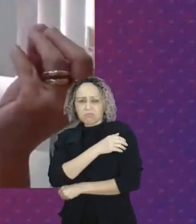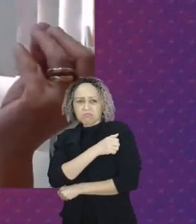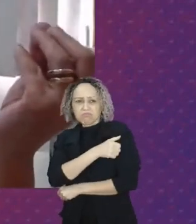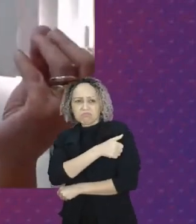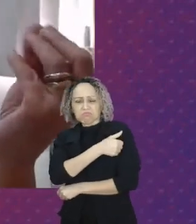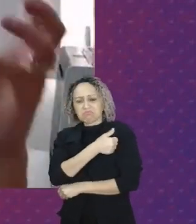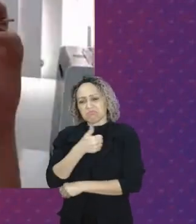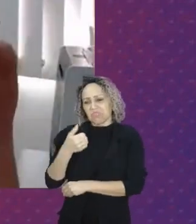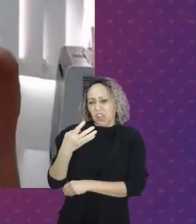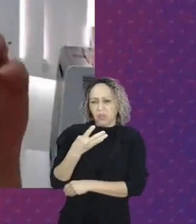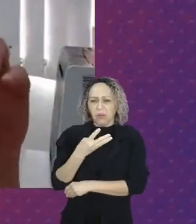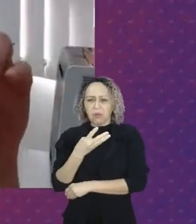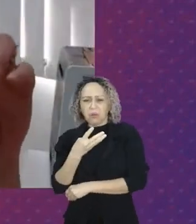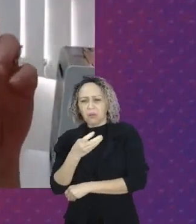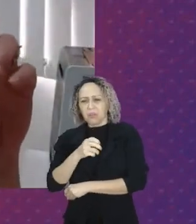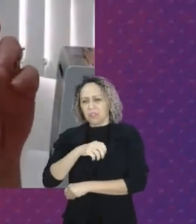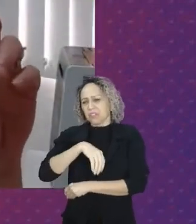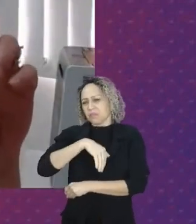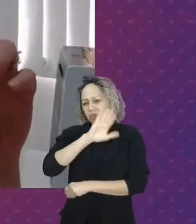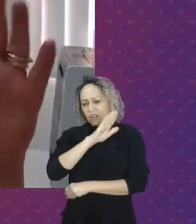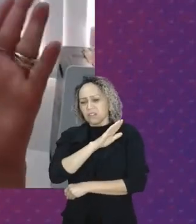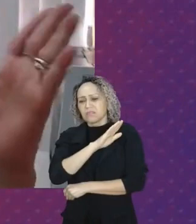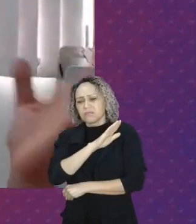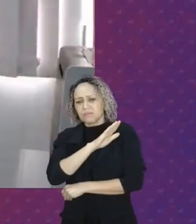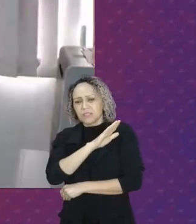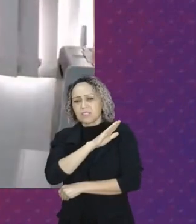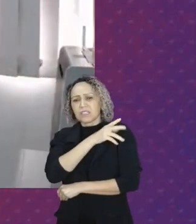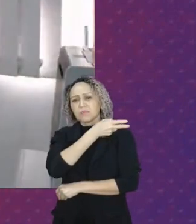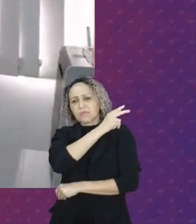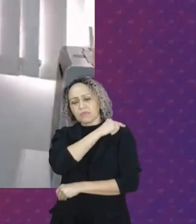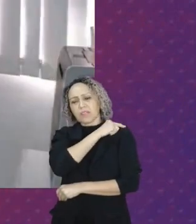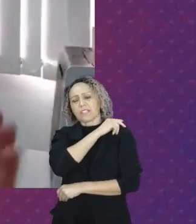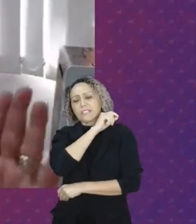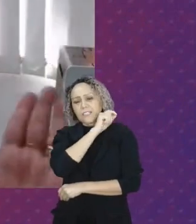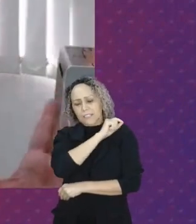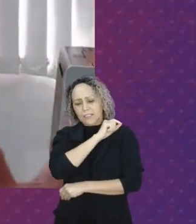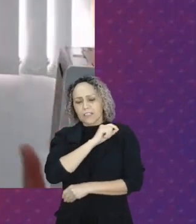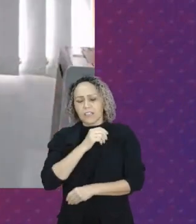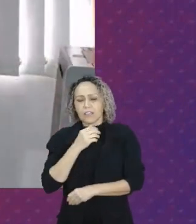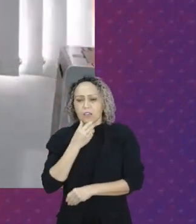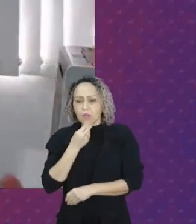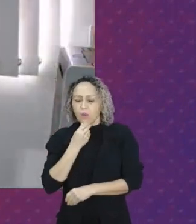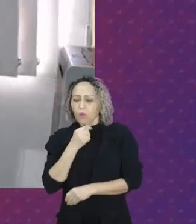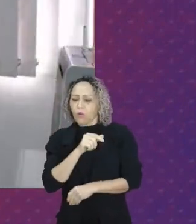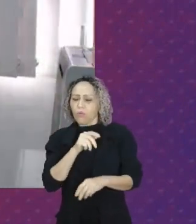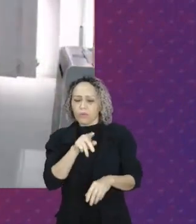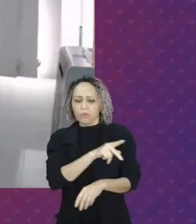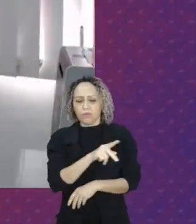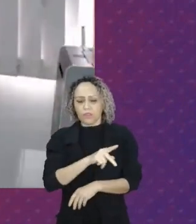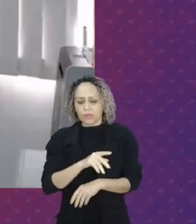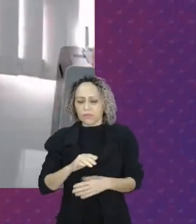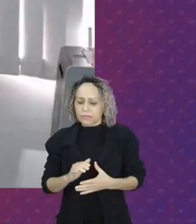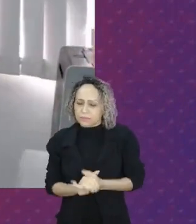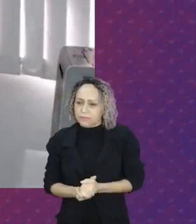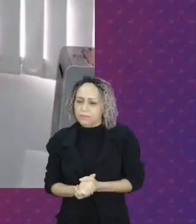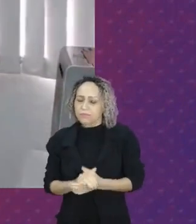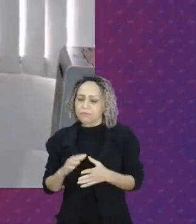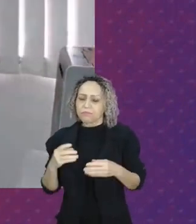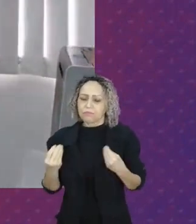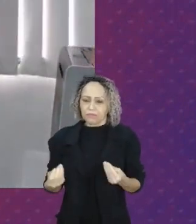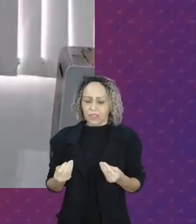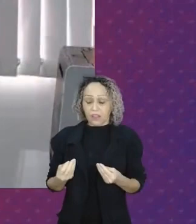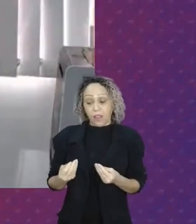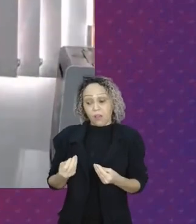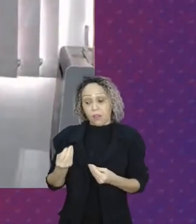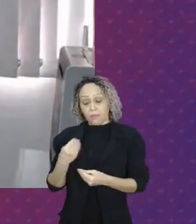maternos que culturalmente, né, é o que se coloca para a escola de educação